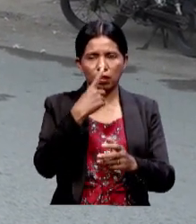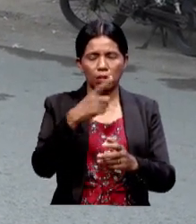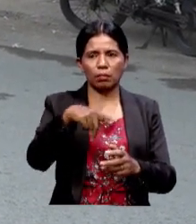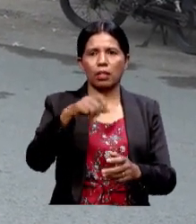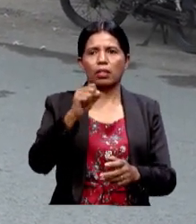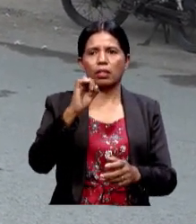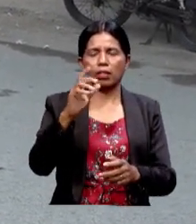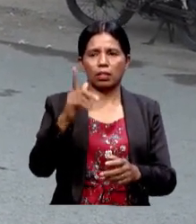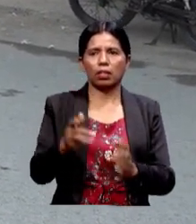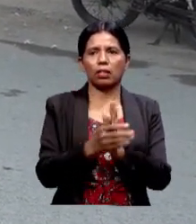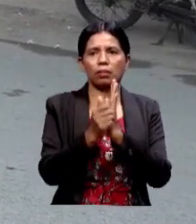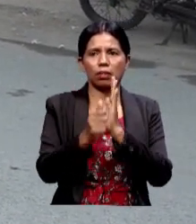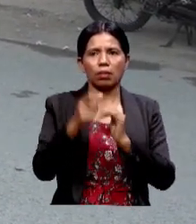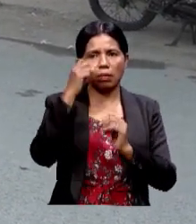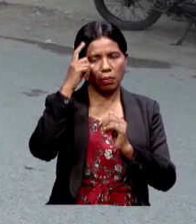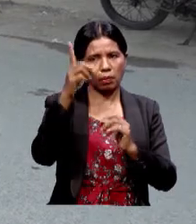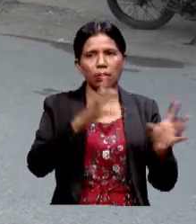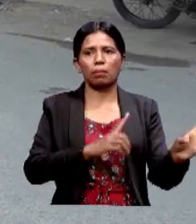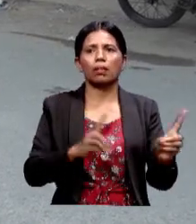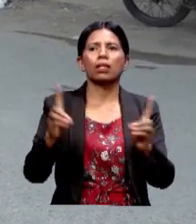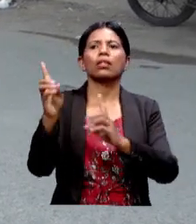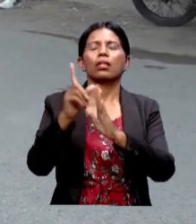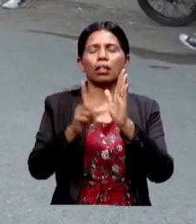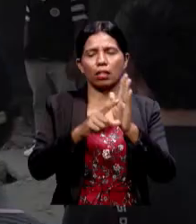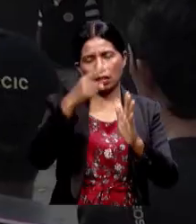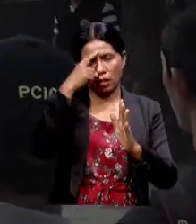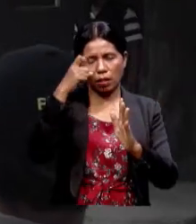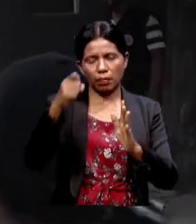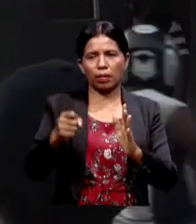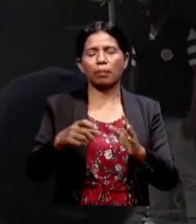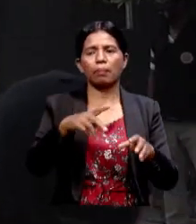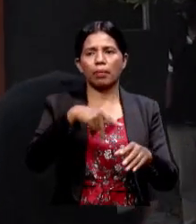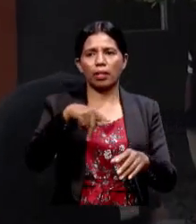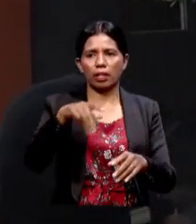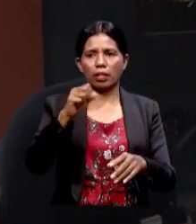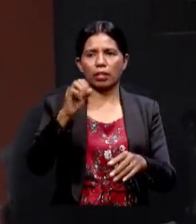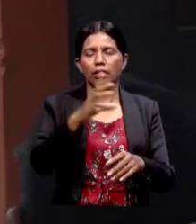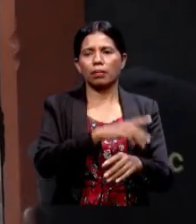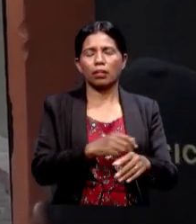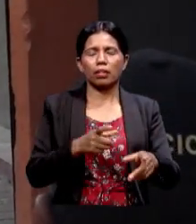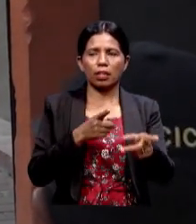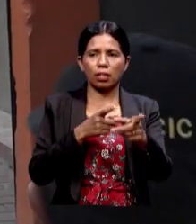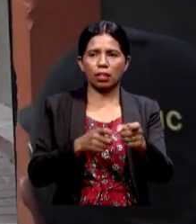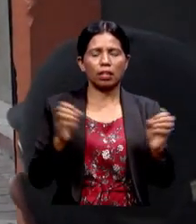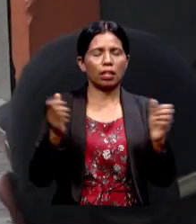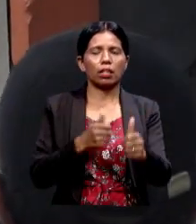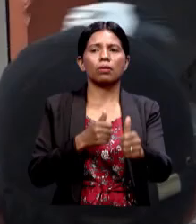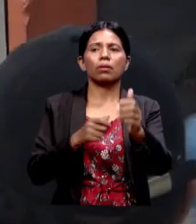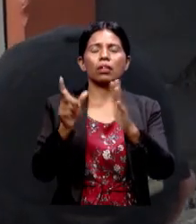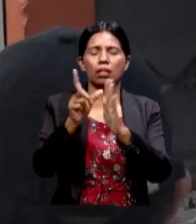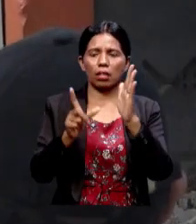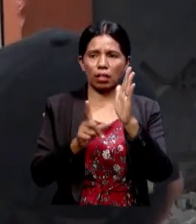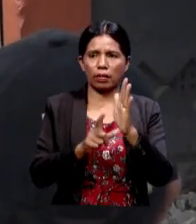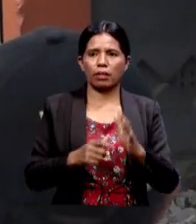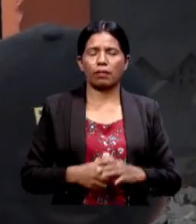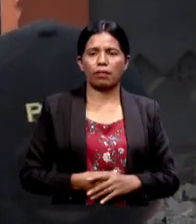nia capacidade comprende no implementa lei, tamba PSIC nia atuação, ba caso kilat latuir procedimento legal.